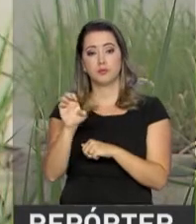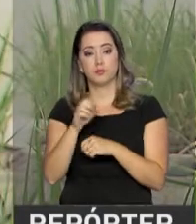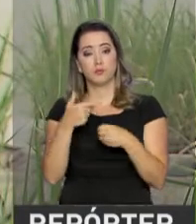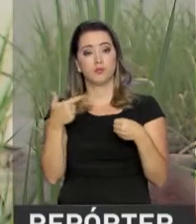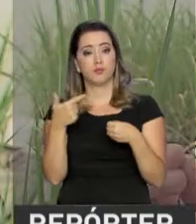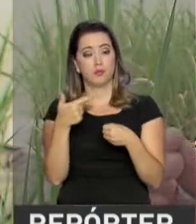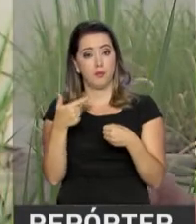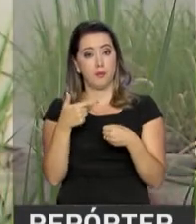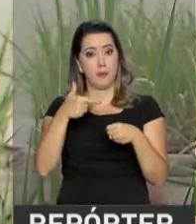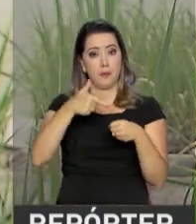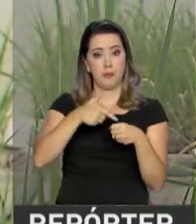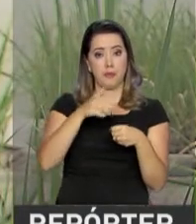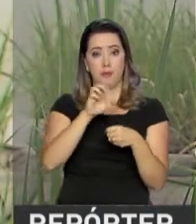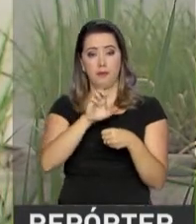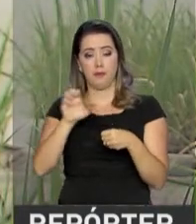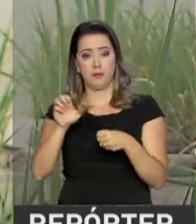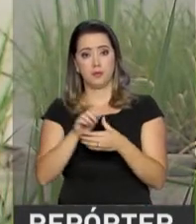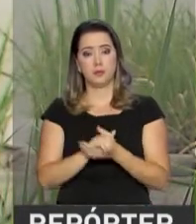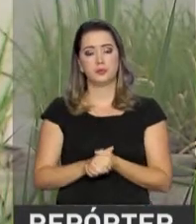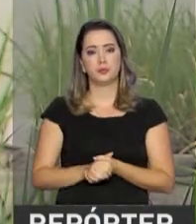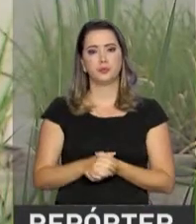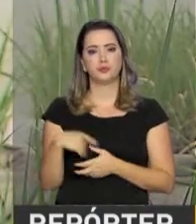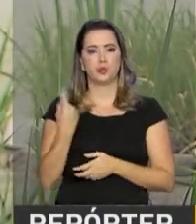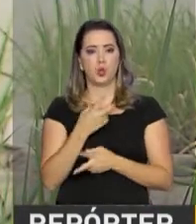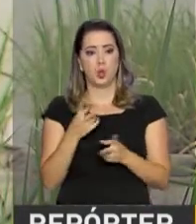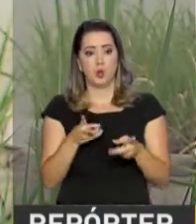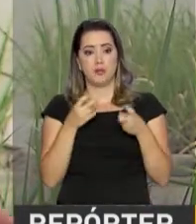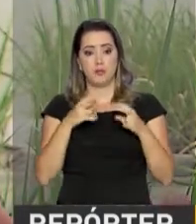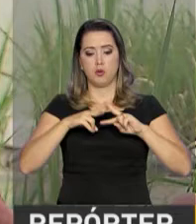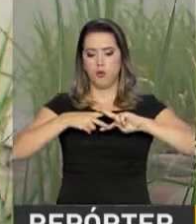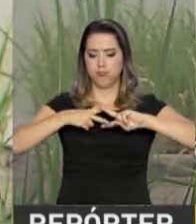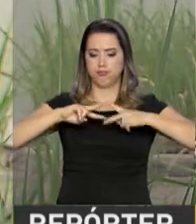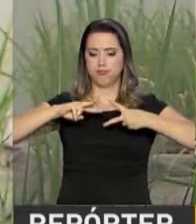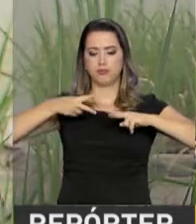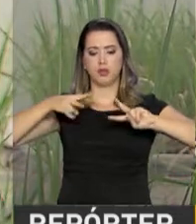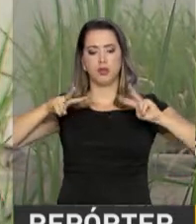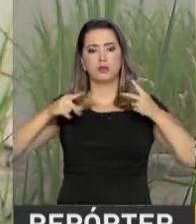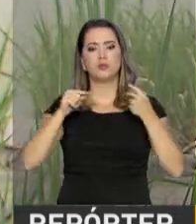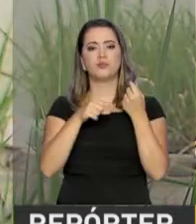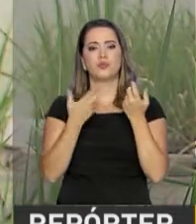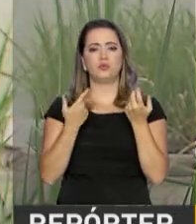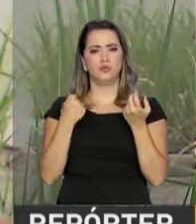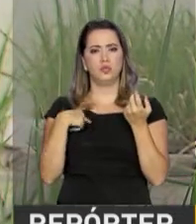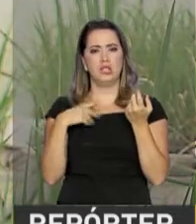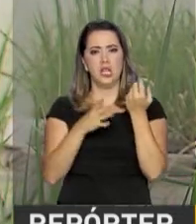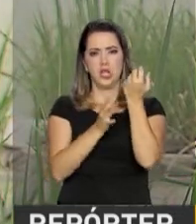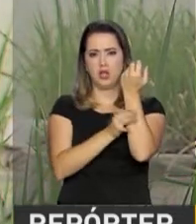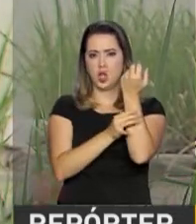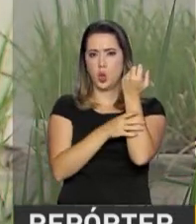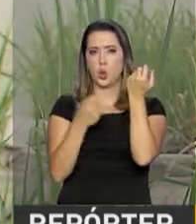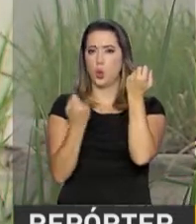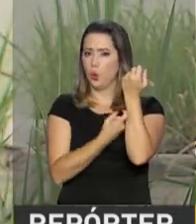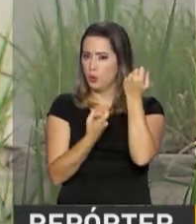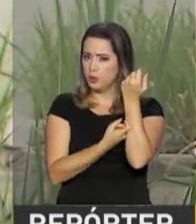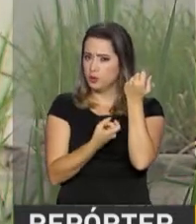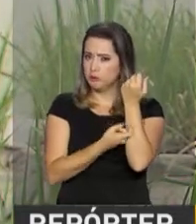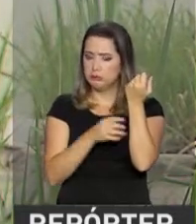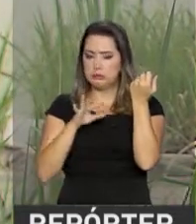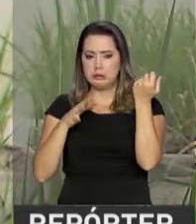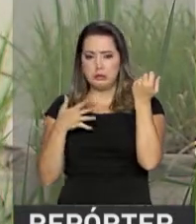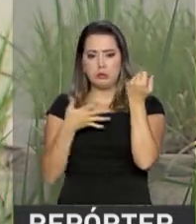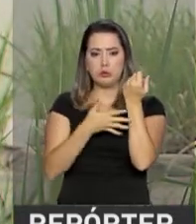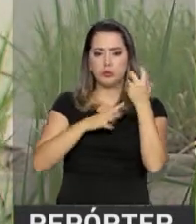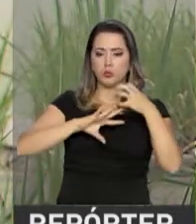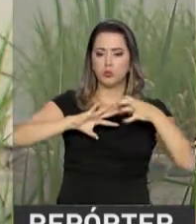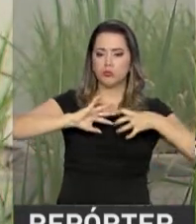identificamos é um gene que é fazer com que essa biomassa ficasse mais difícil de acessar esses polímeros é um